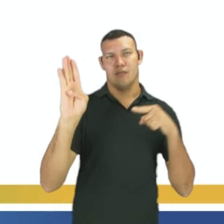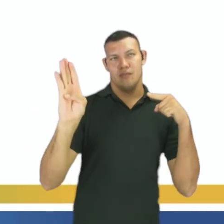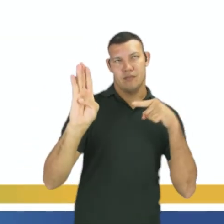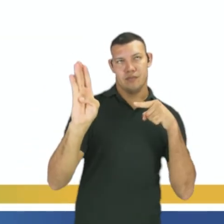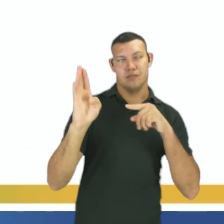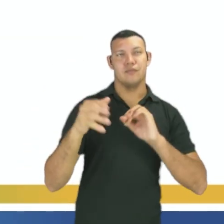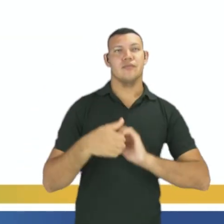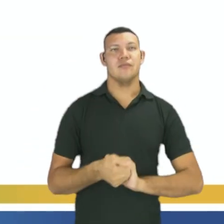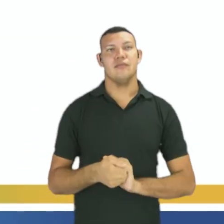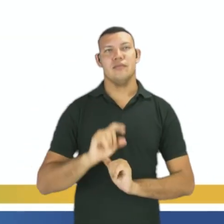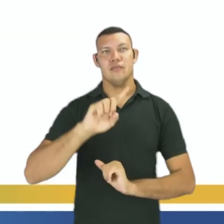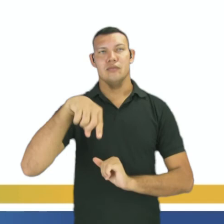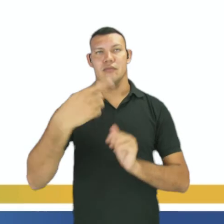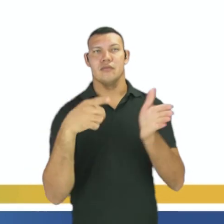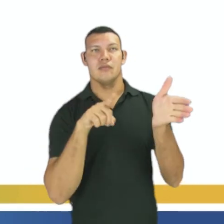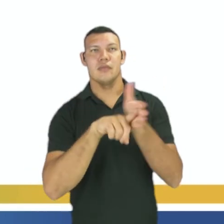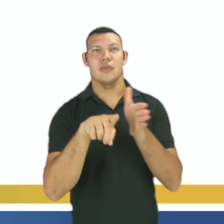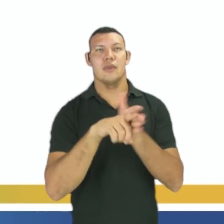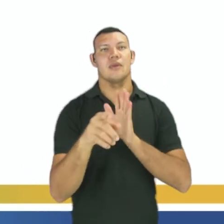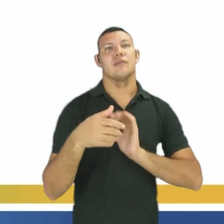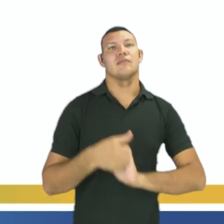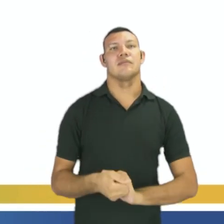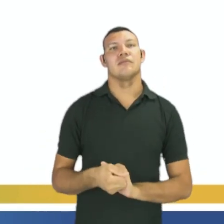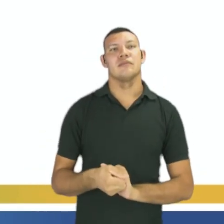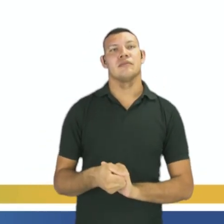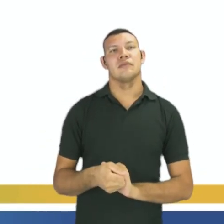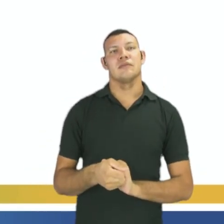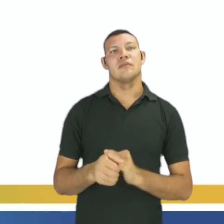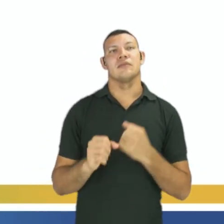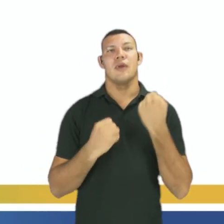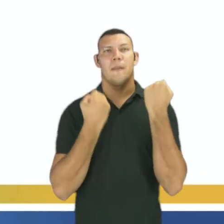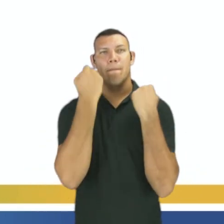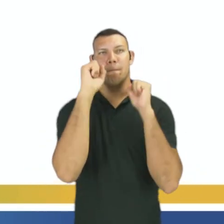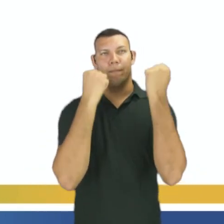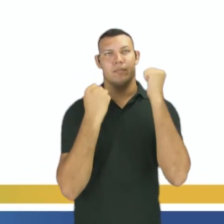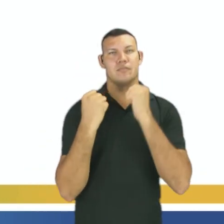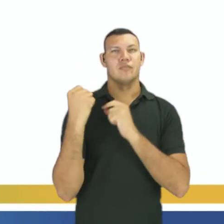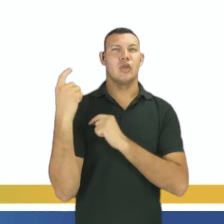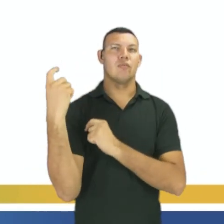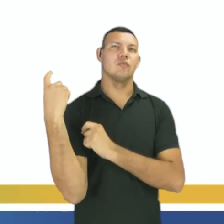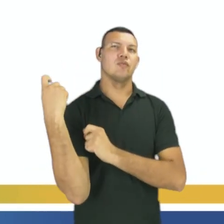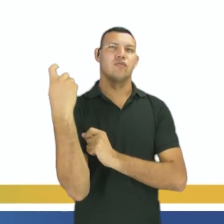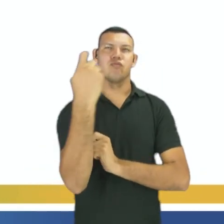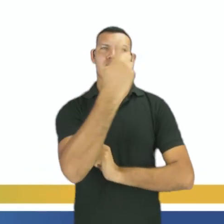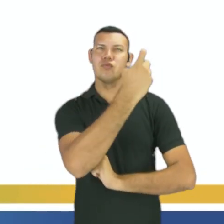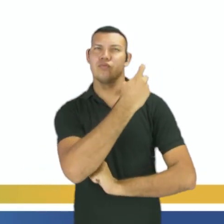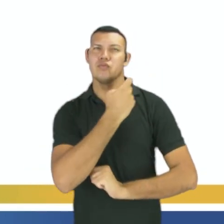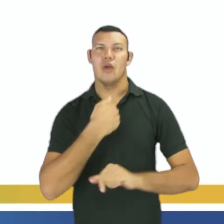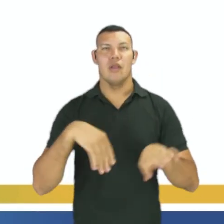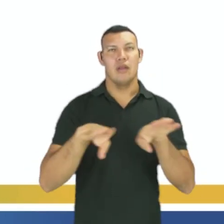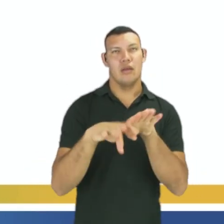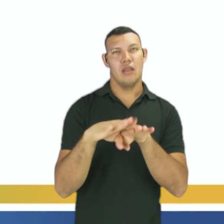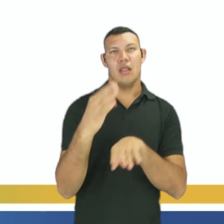E para a próxima questão, para finalizar, na indústria de perfumaria e alimentos,